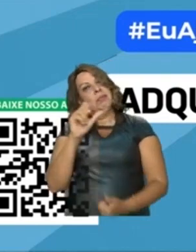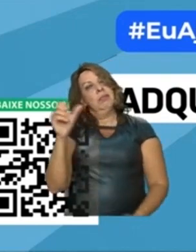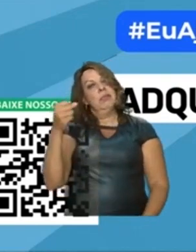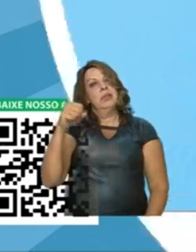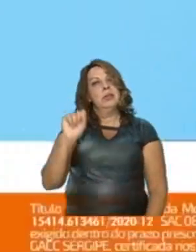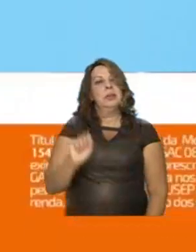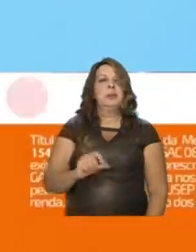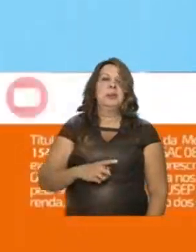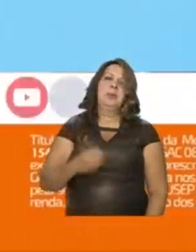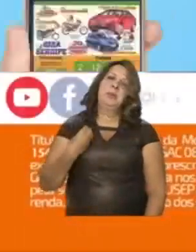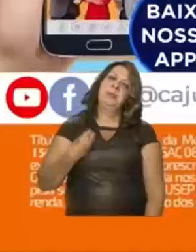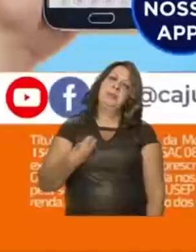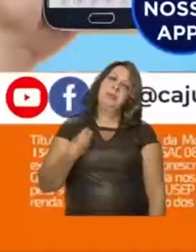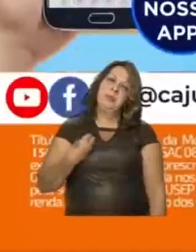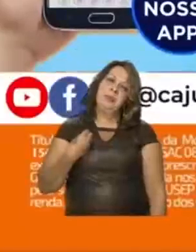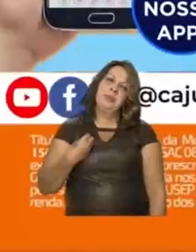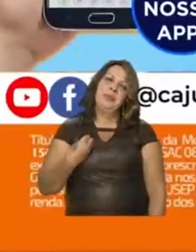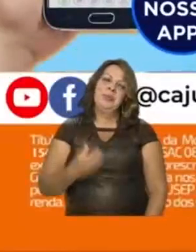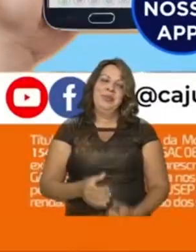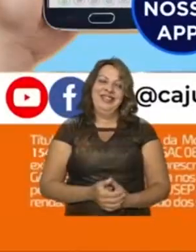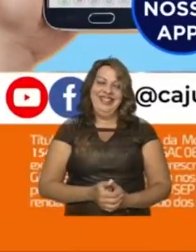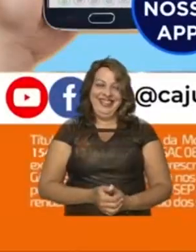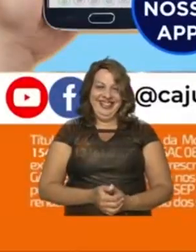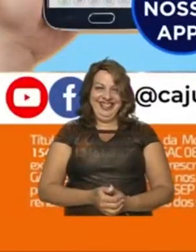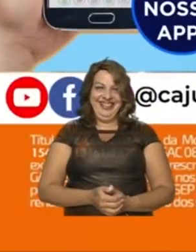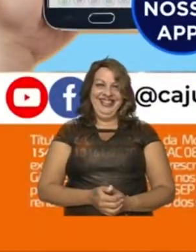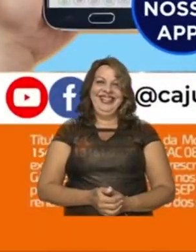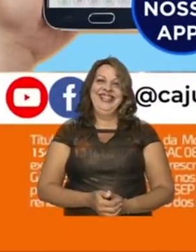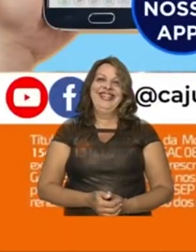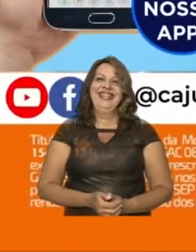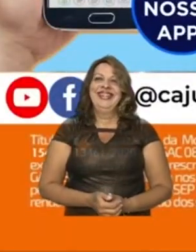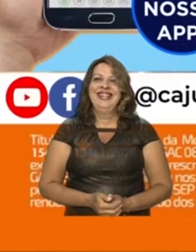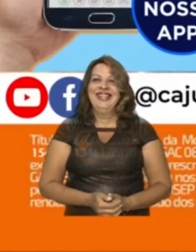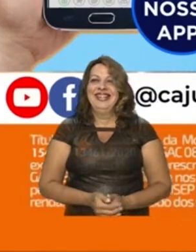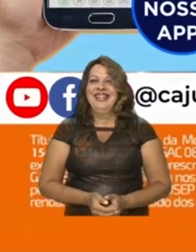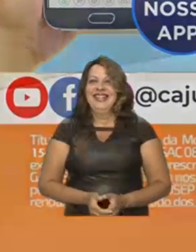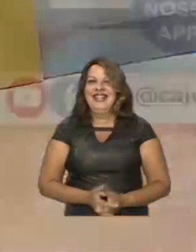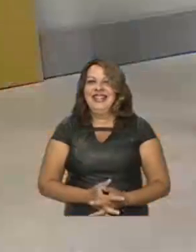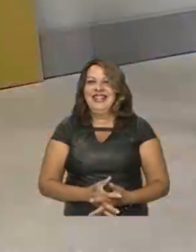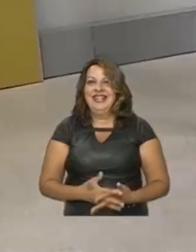e participe. Caju Cap, salvando vidas e realizando sonhos.